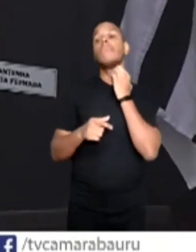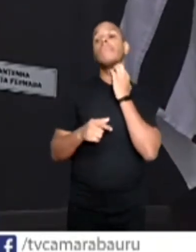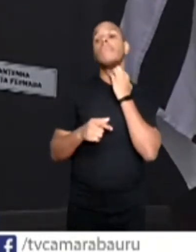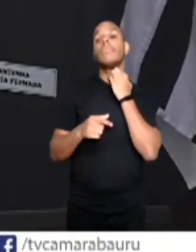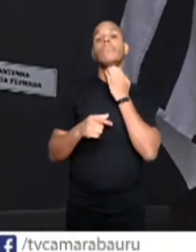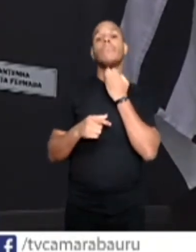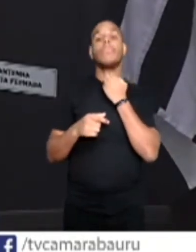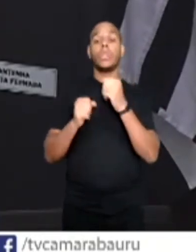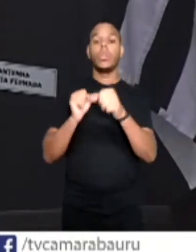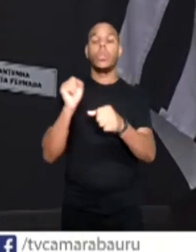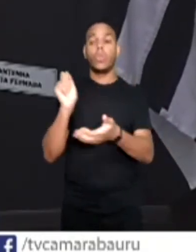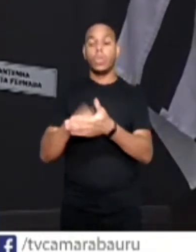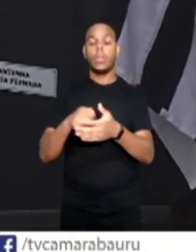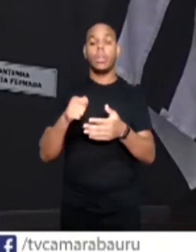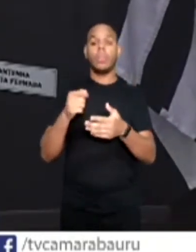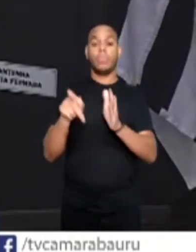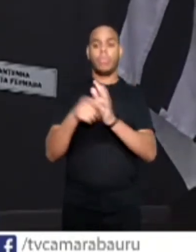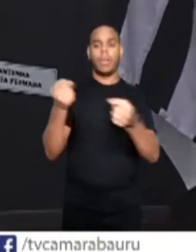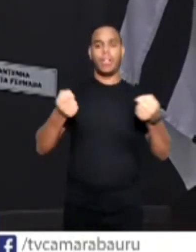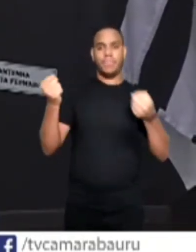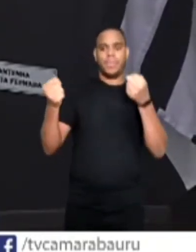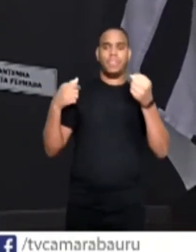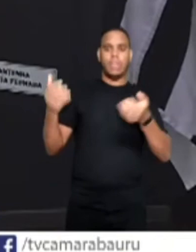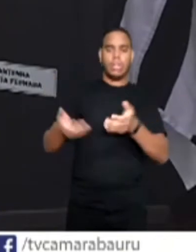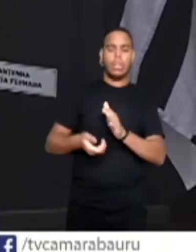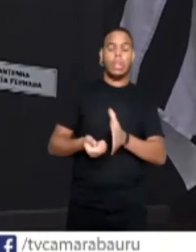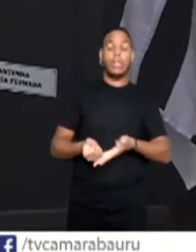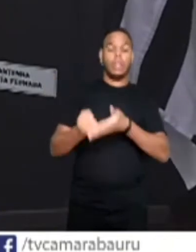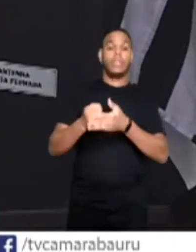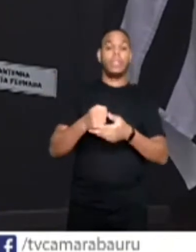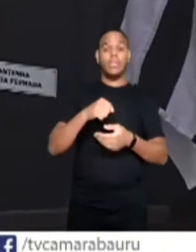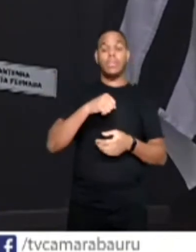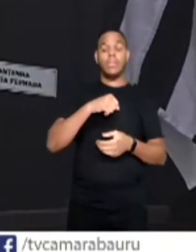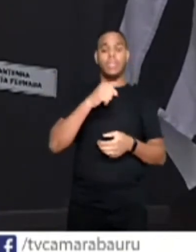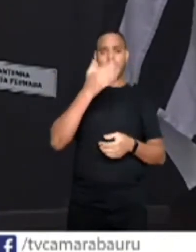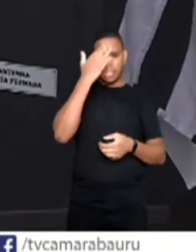caçamba. Será que a população sabe